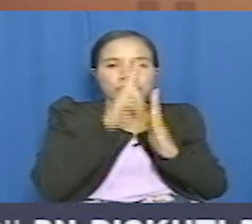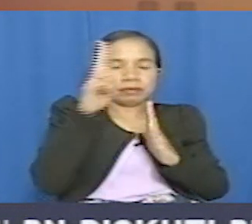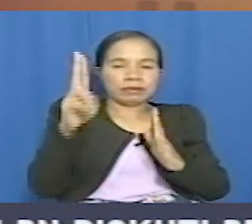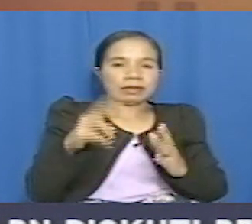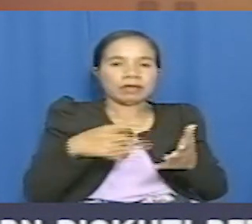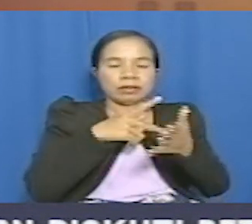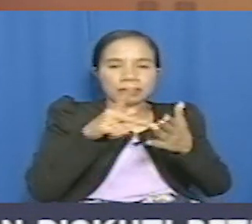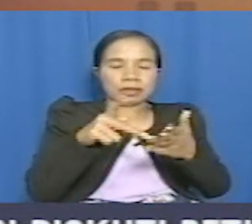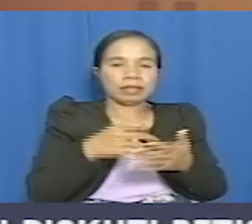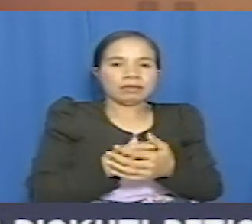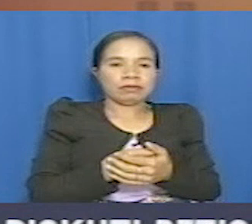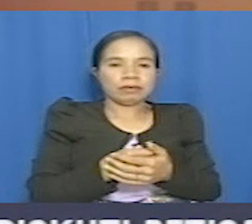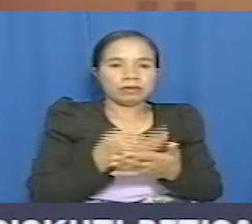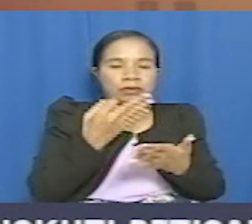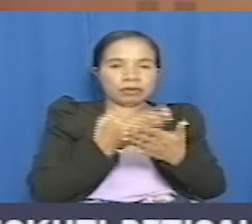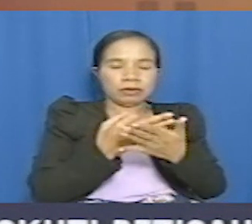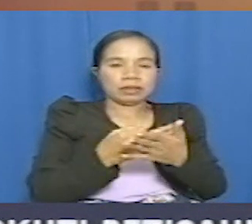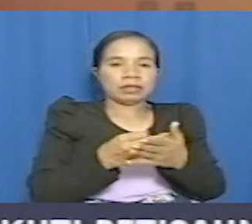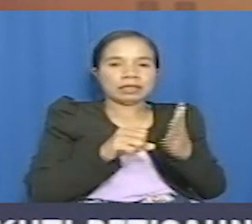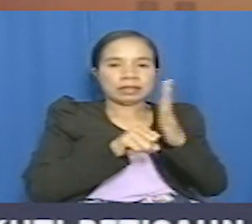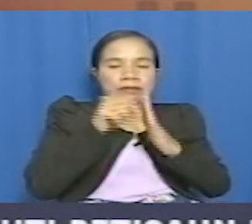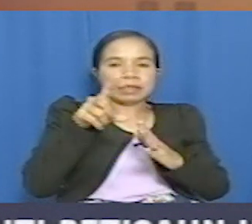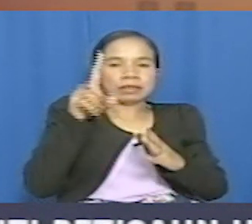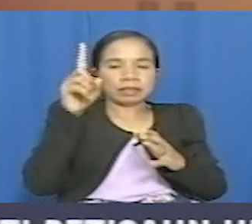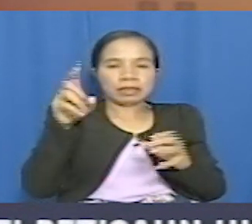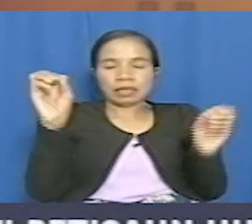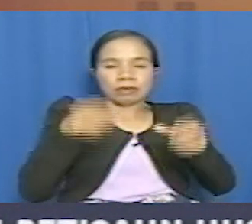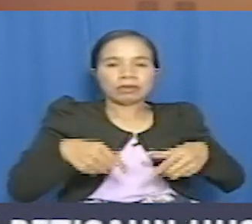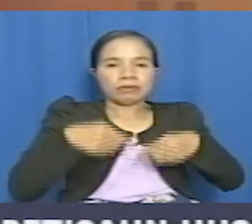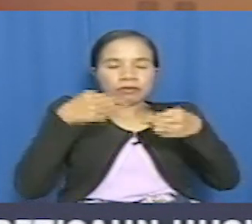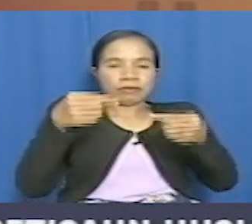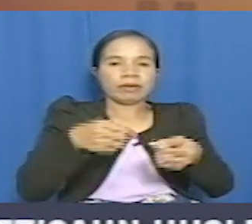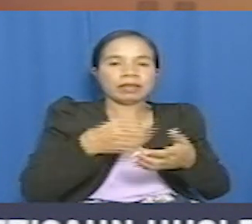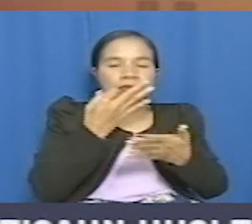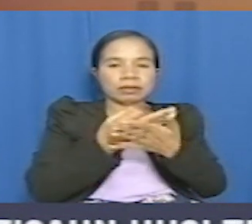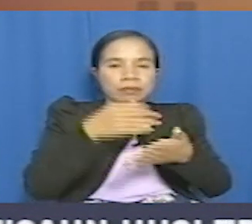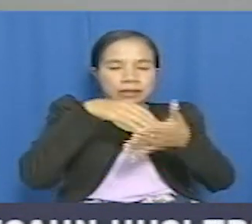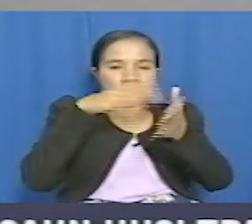a tucelo propina semestre e danian, lausato devolve falho samba estudante.